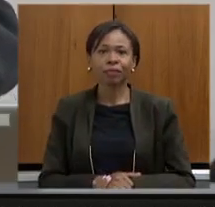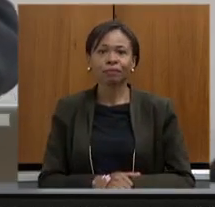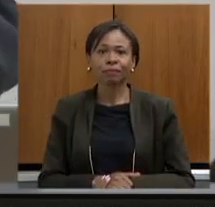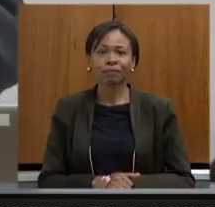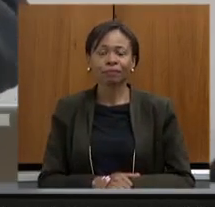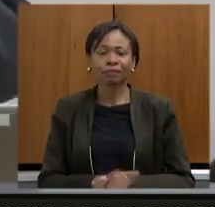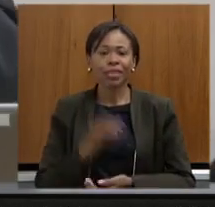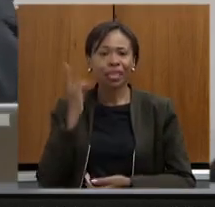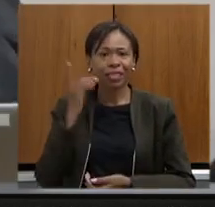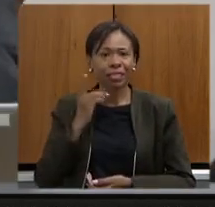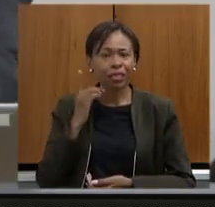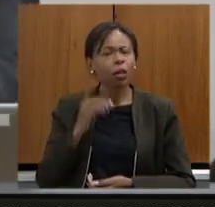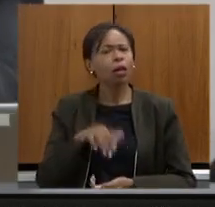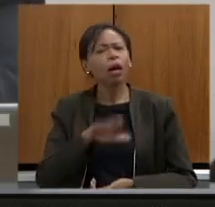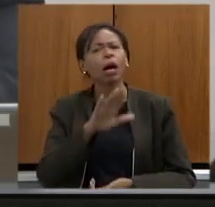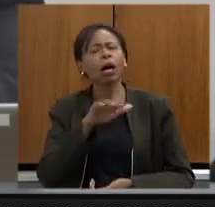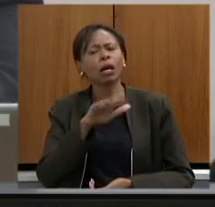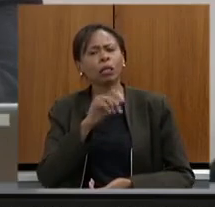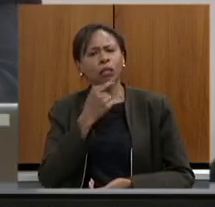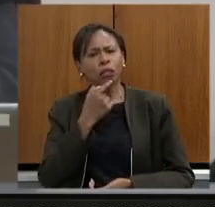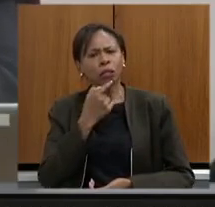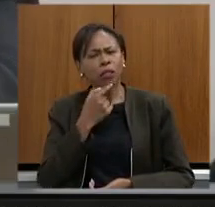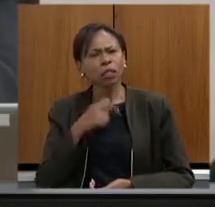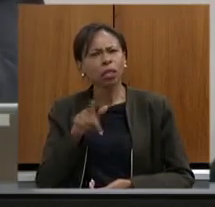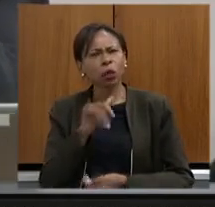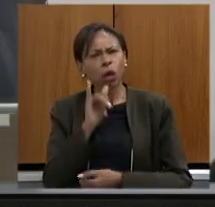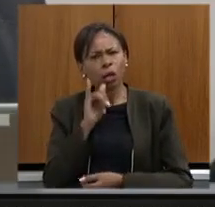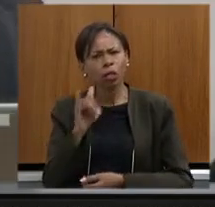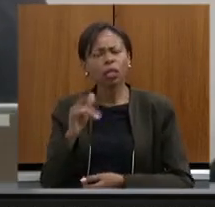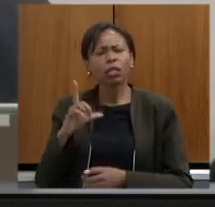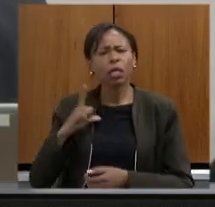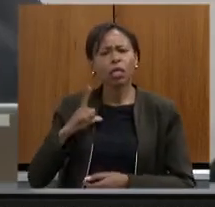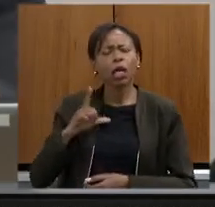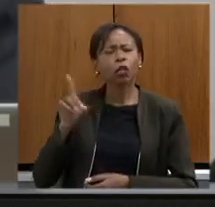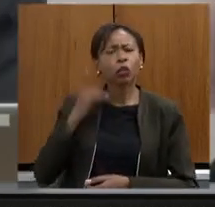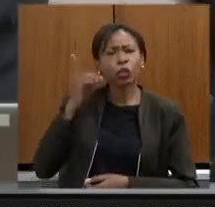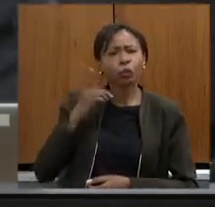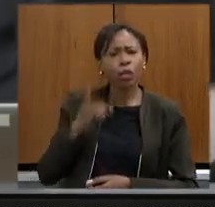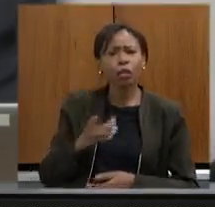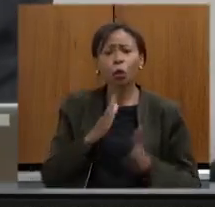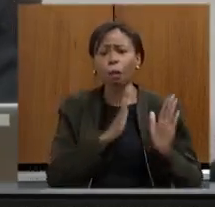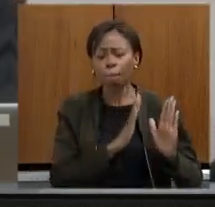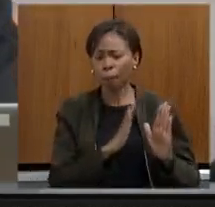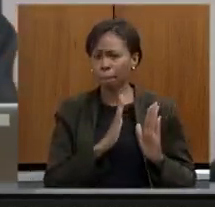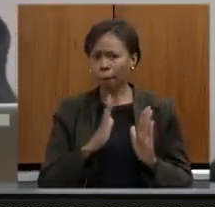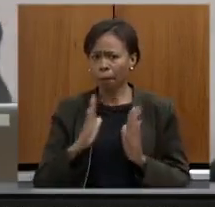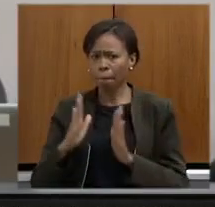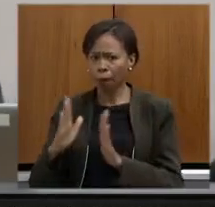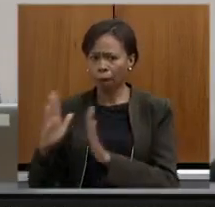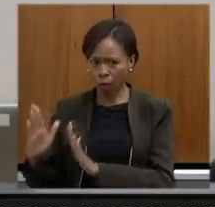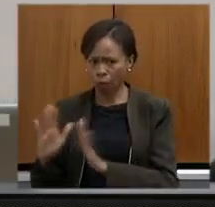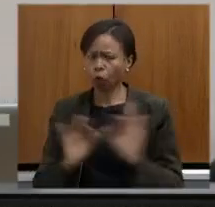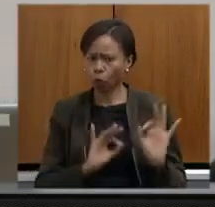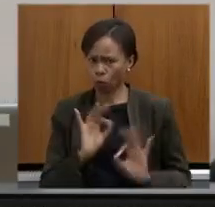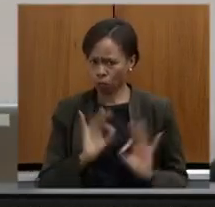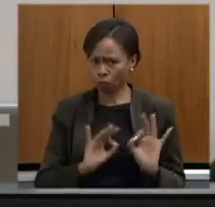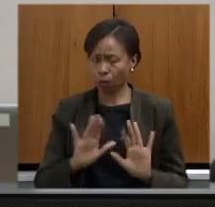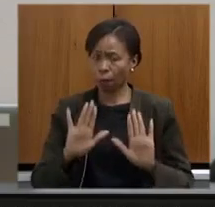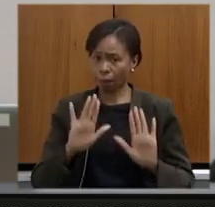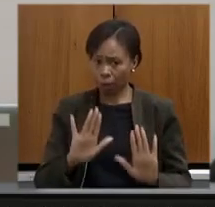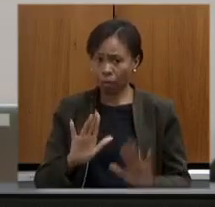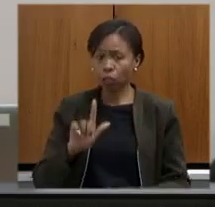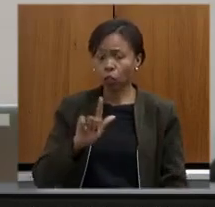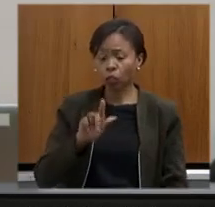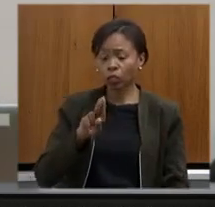é o nome do deputado foi anunciada e tem os deputados a por ordem gente preparando mas vou